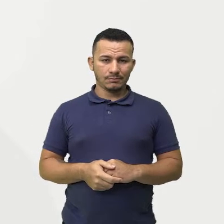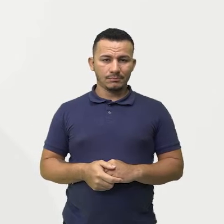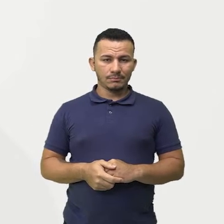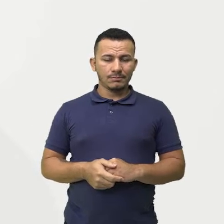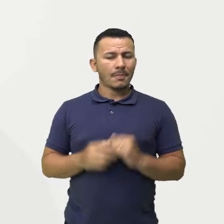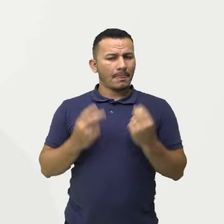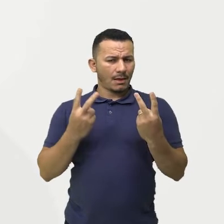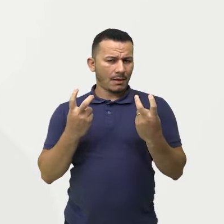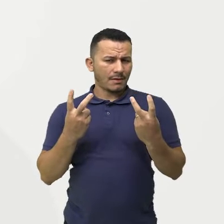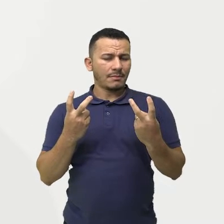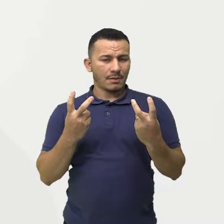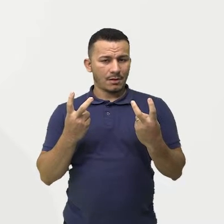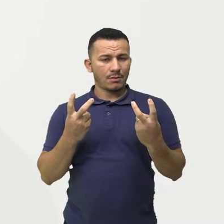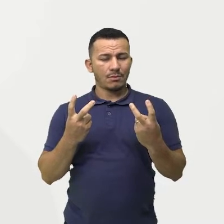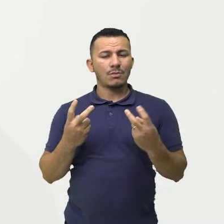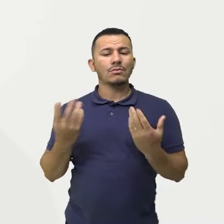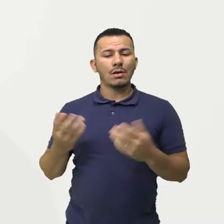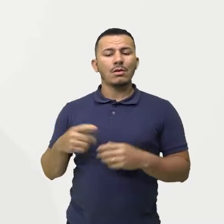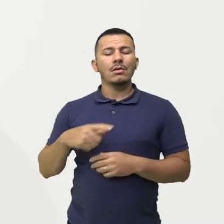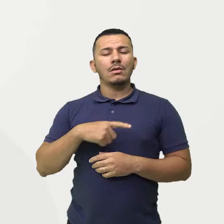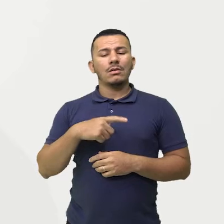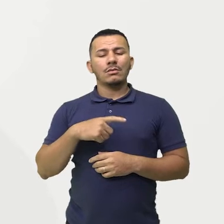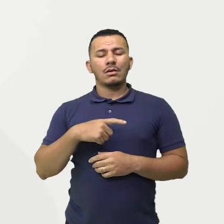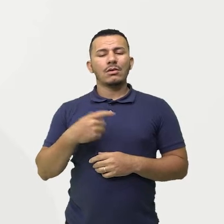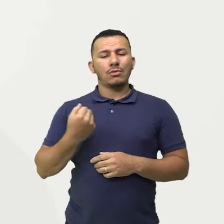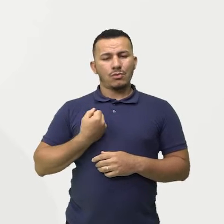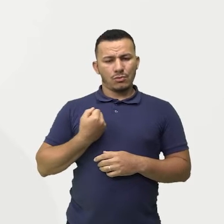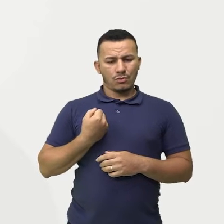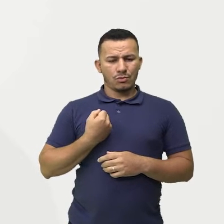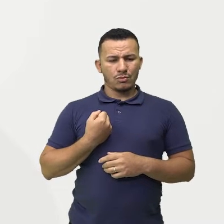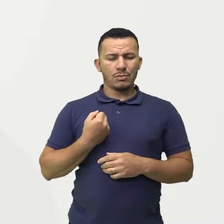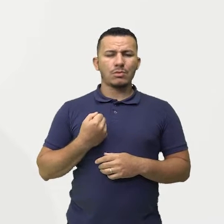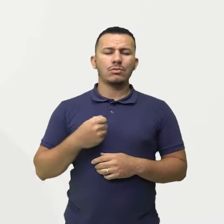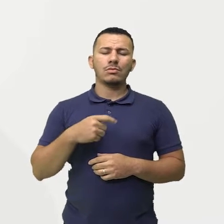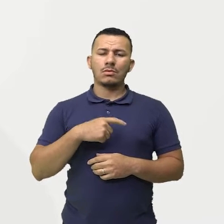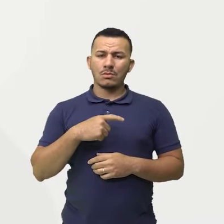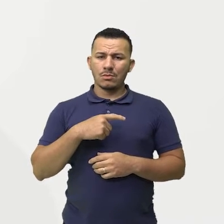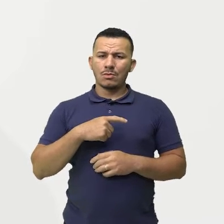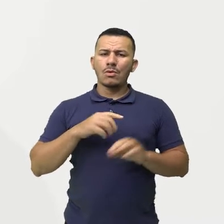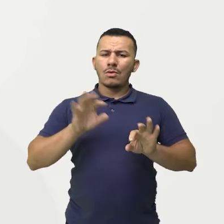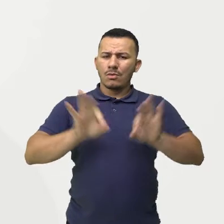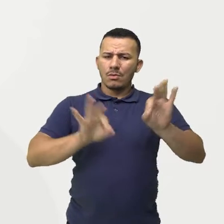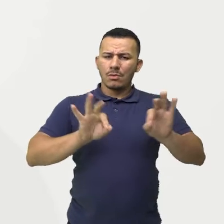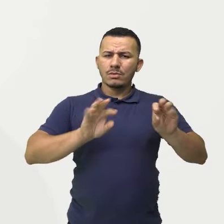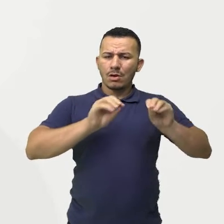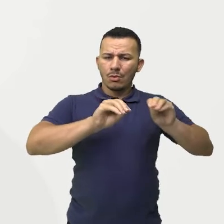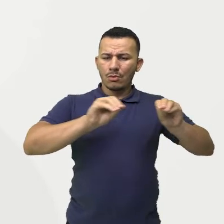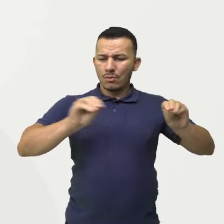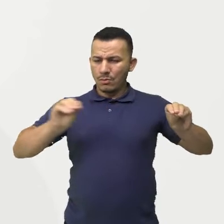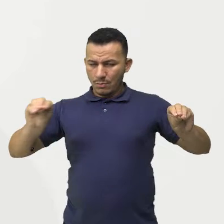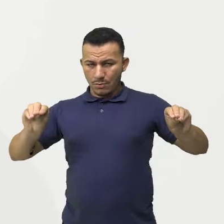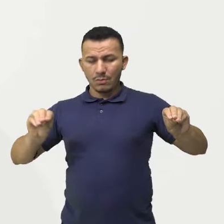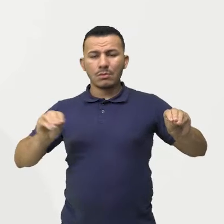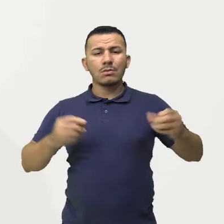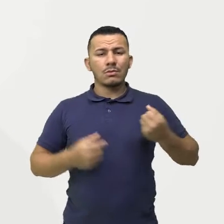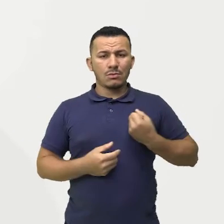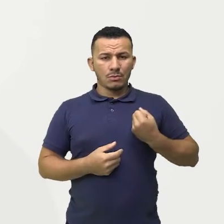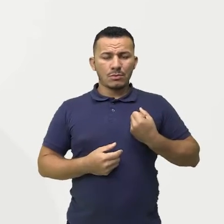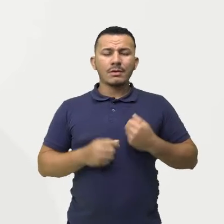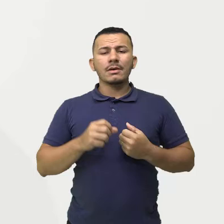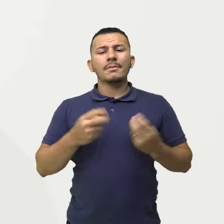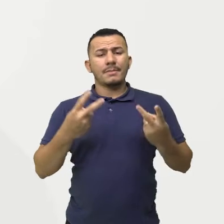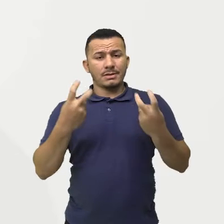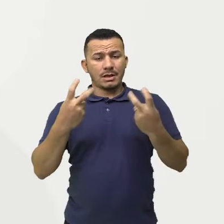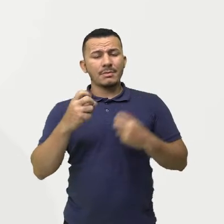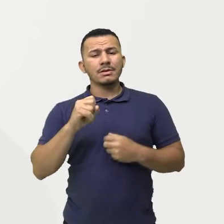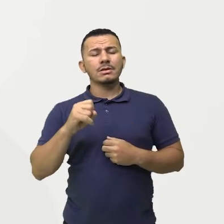que está acontecendo, né? Quando nós colocamos um número, nós observamos se